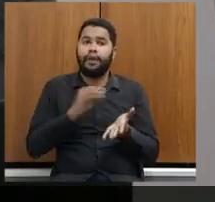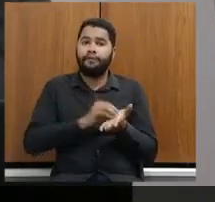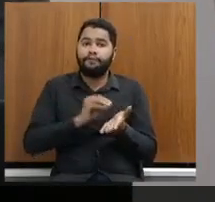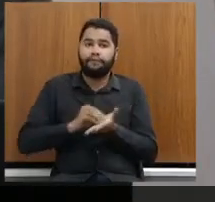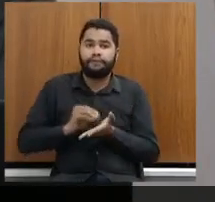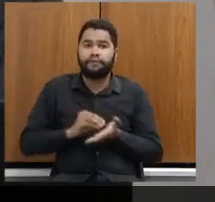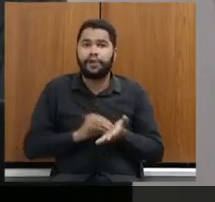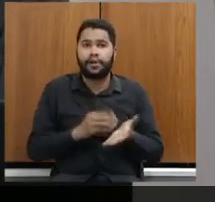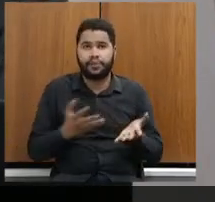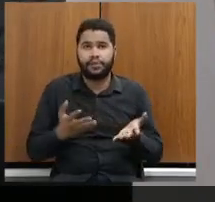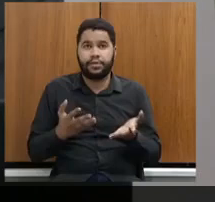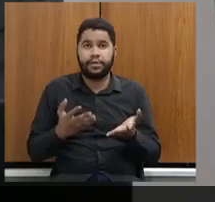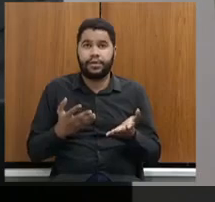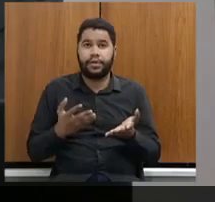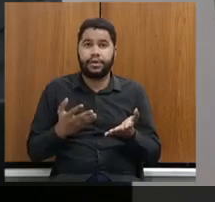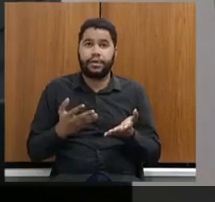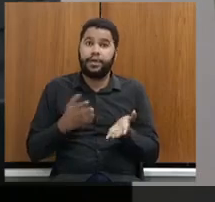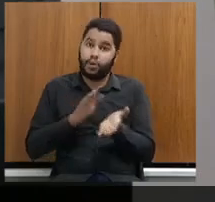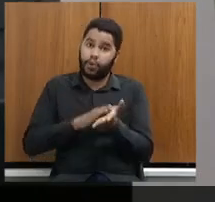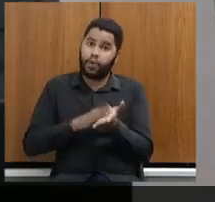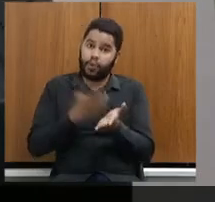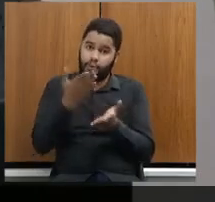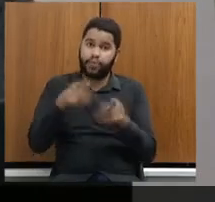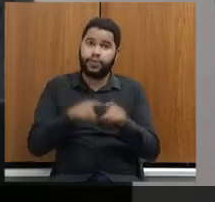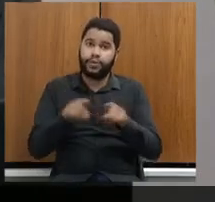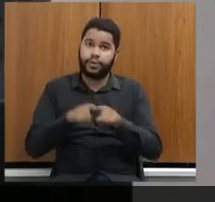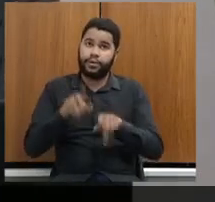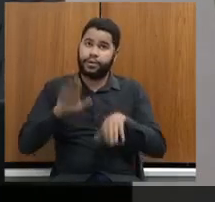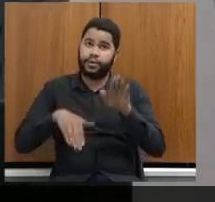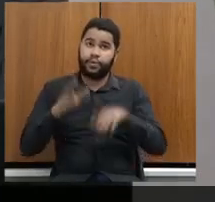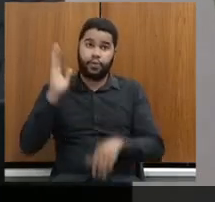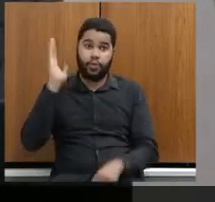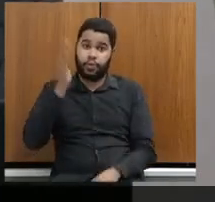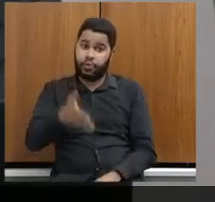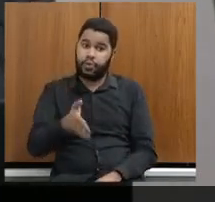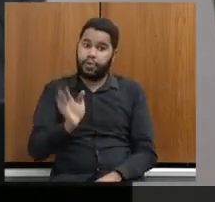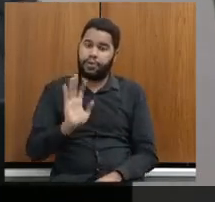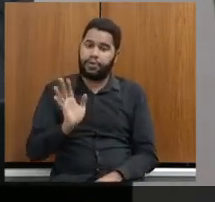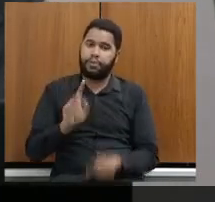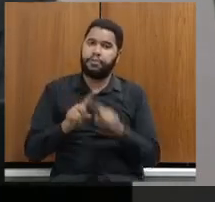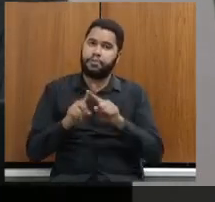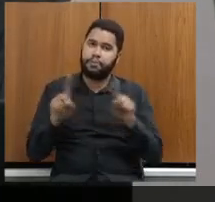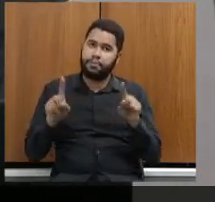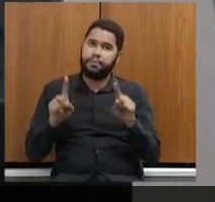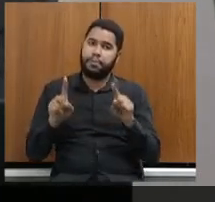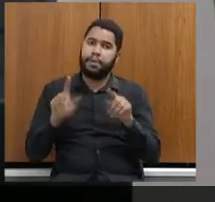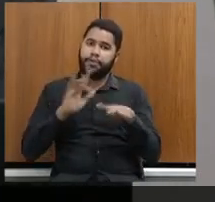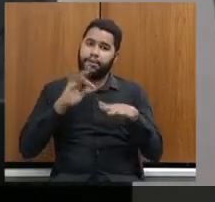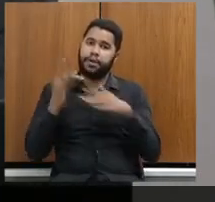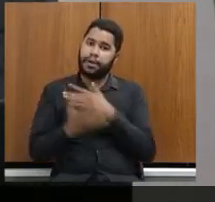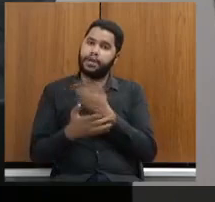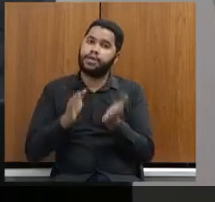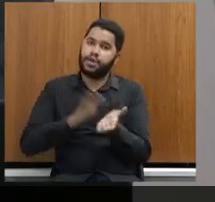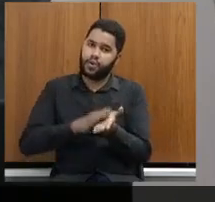param de me cobrar a senhora tá e acredita igual a paz do Senhor talvez não diretamente mas pelas redes sociais cobram Então as redes